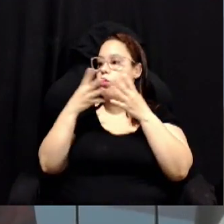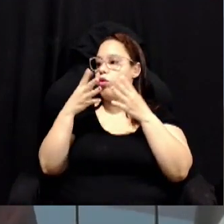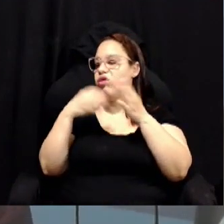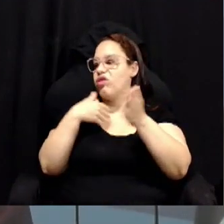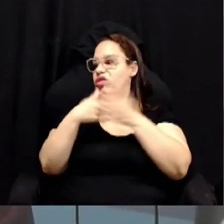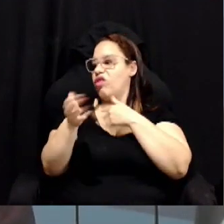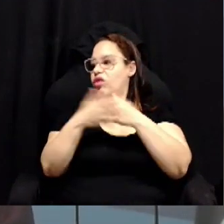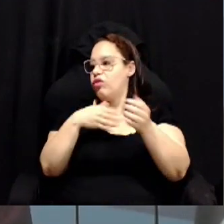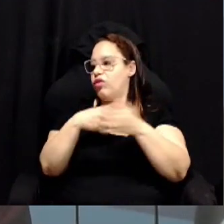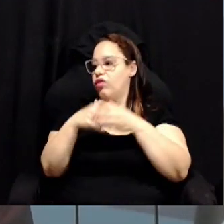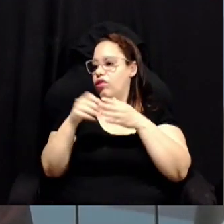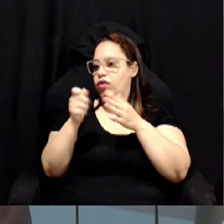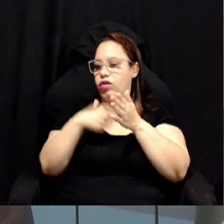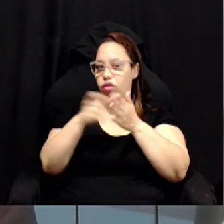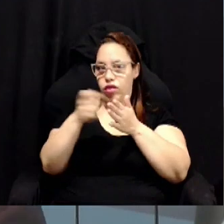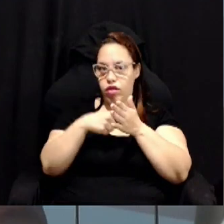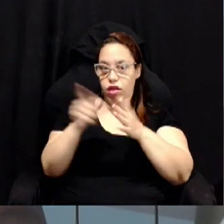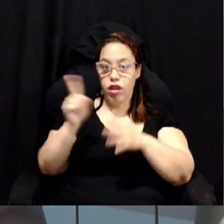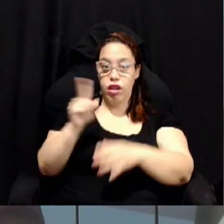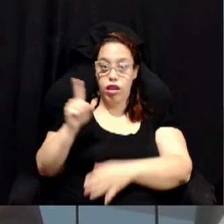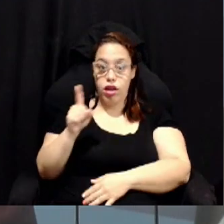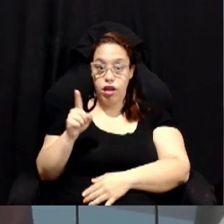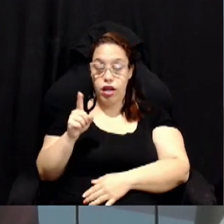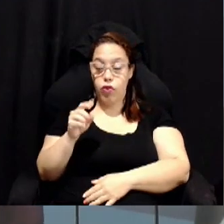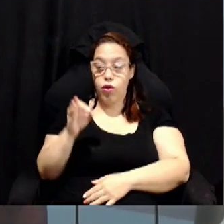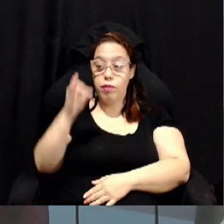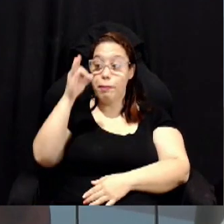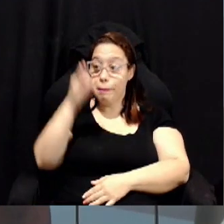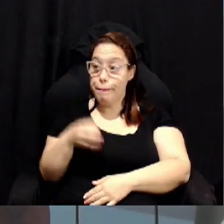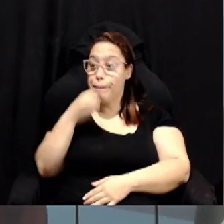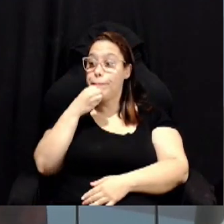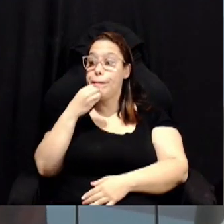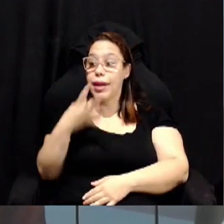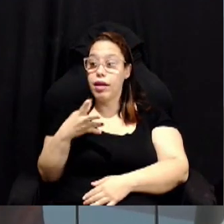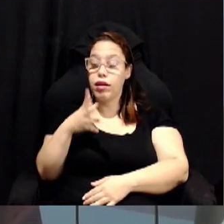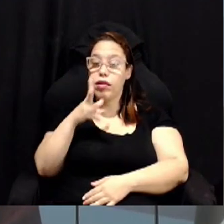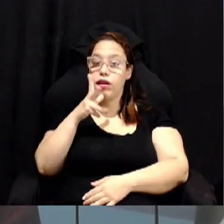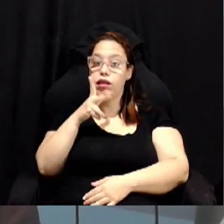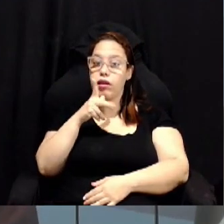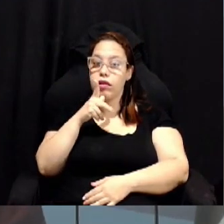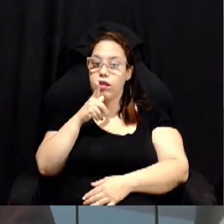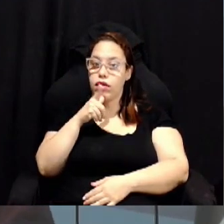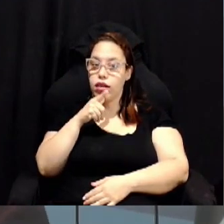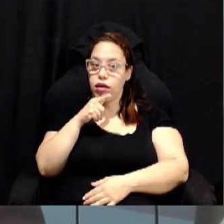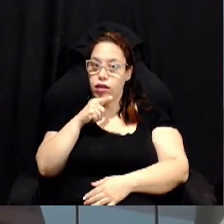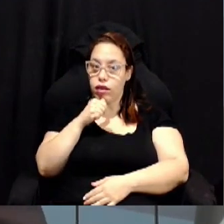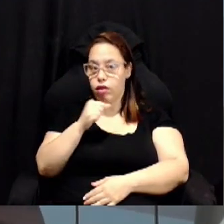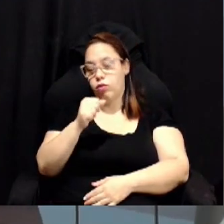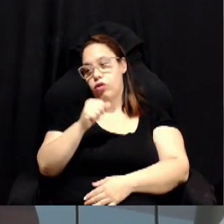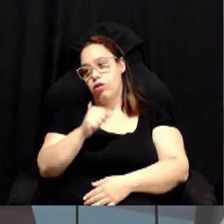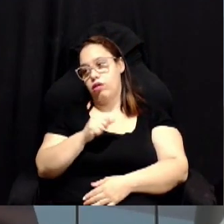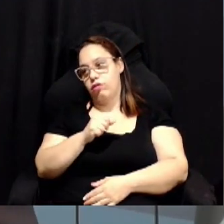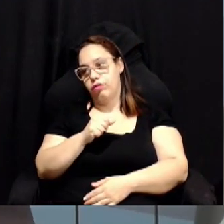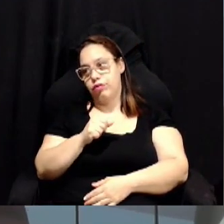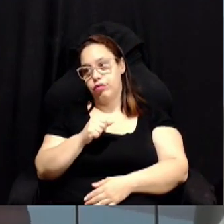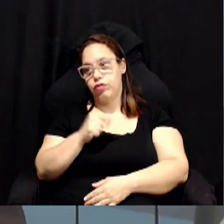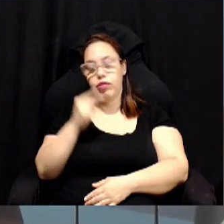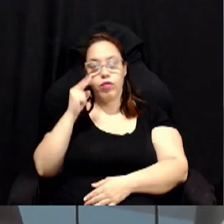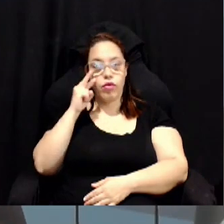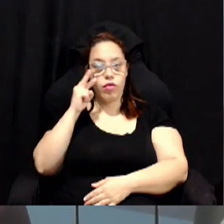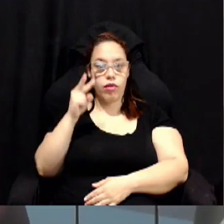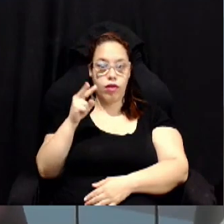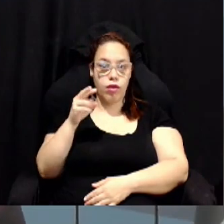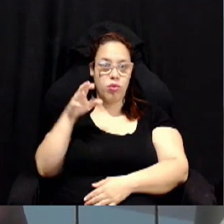forma, de uma concepção qualquer. O laudo, ele demora um tempo para ser feito. E às vezes a gente vê laudo sendo feito muito rápido,